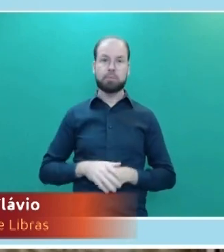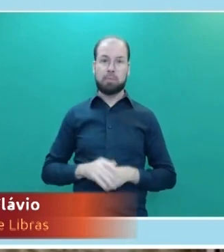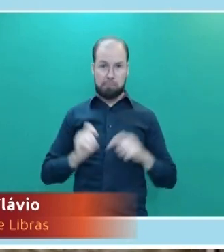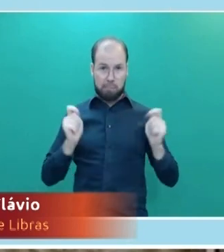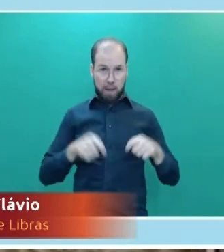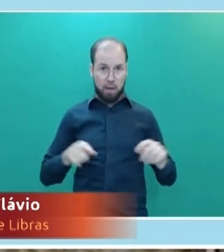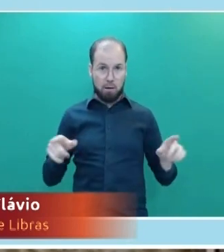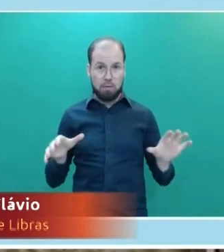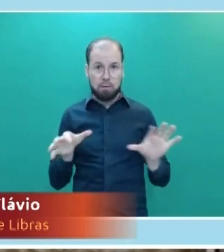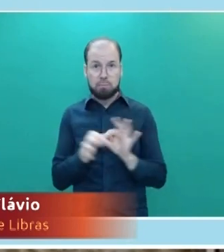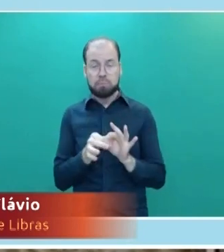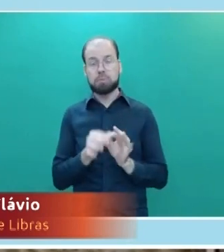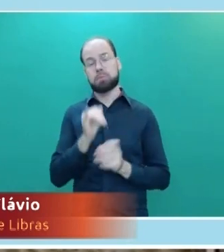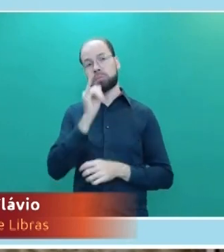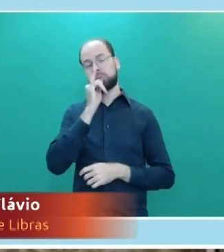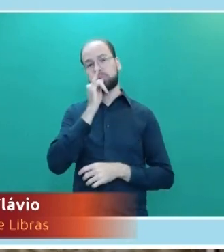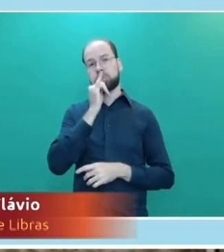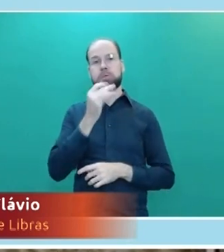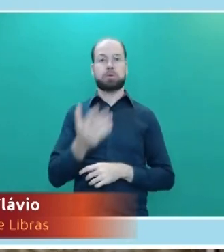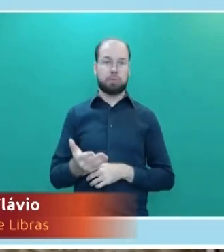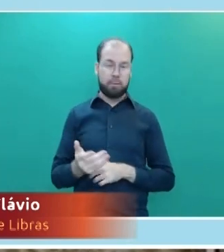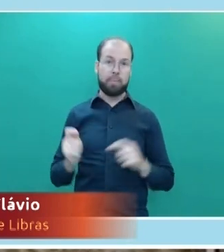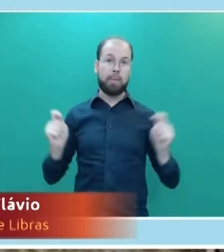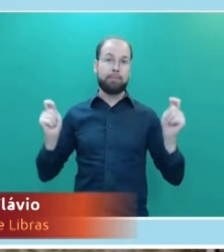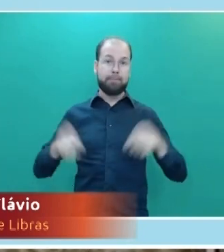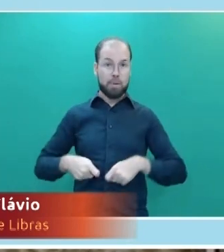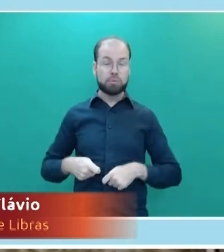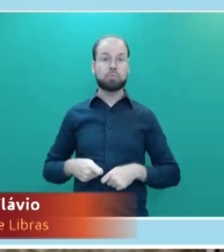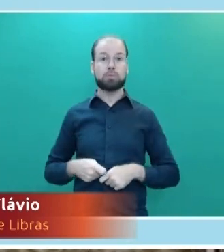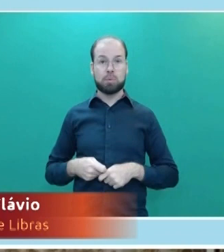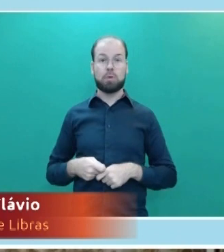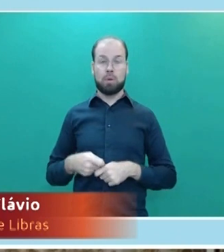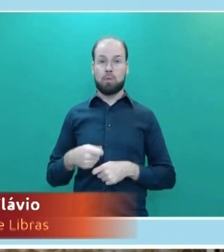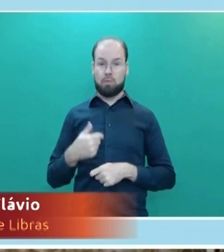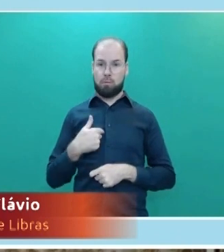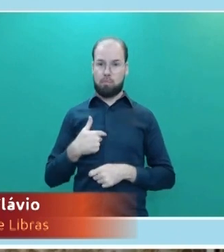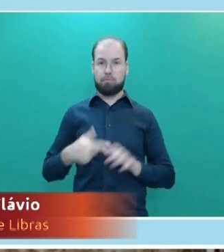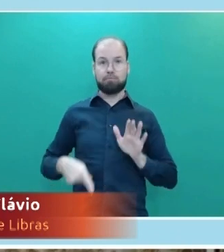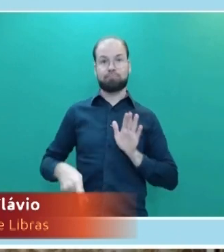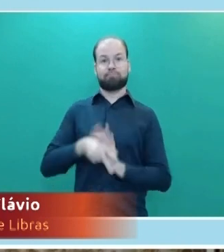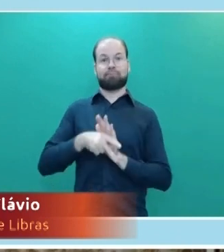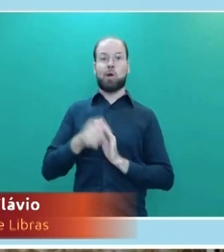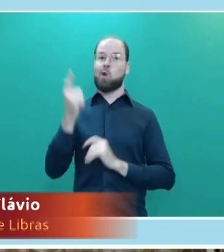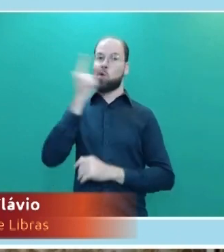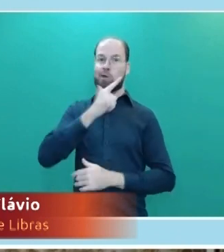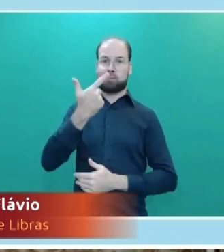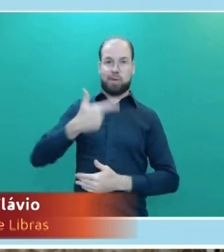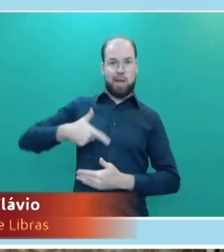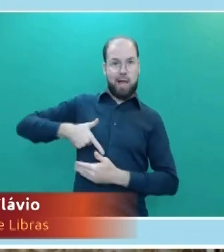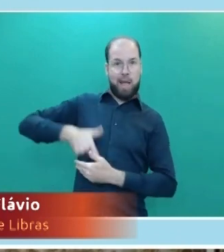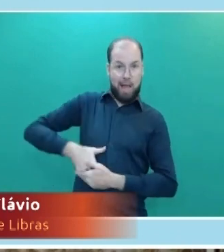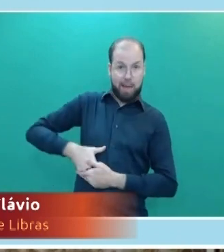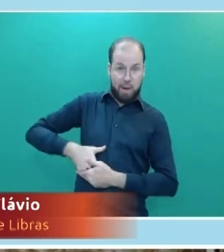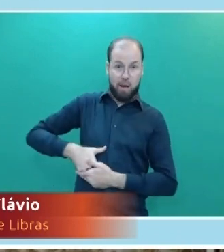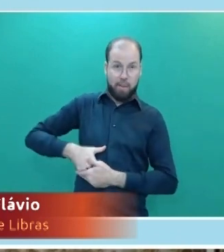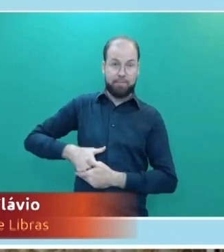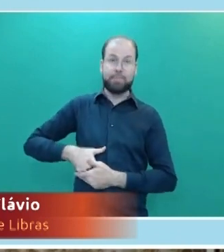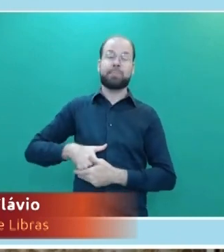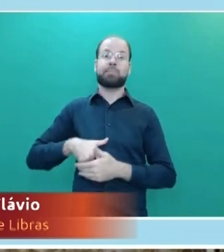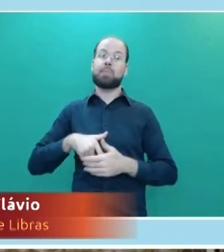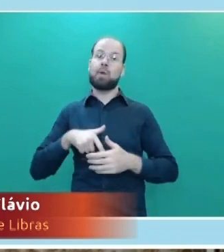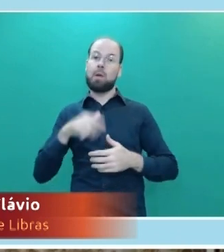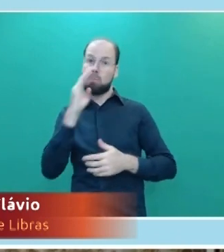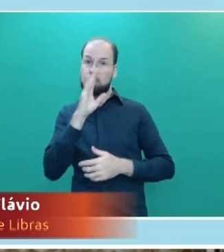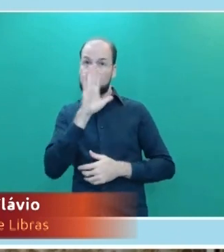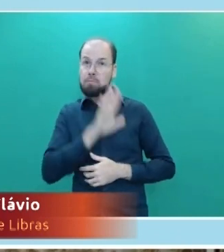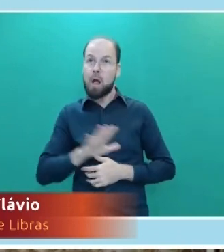relação, por exemplo, como o da possibilidade de ter a sua arma, né, a questão também do aumento do armamento no Brasil, com esses casos que a gente tem